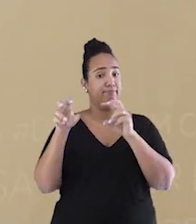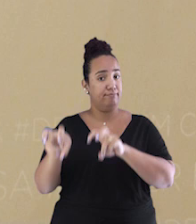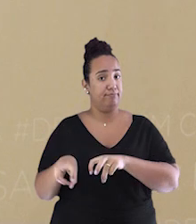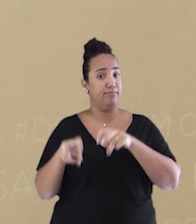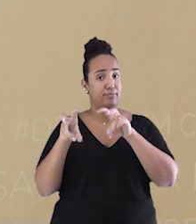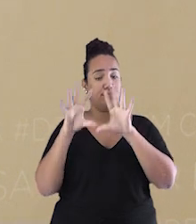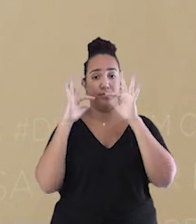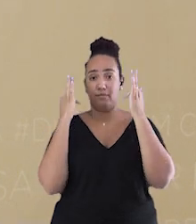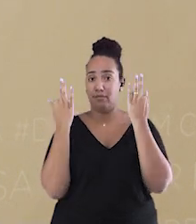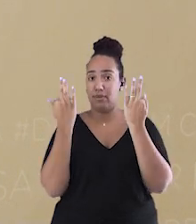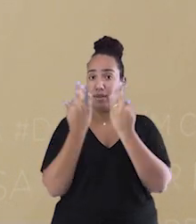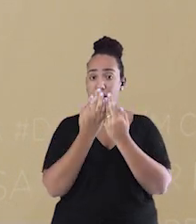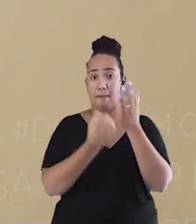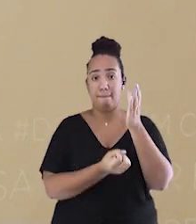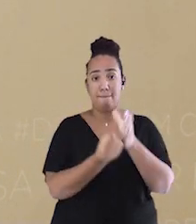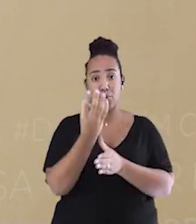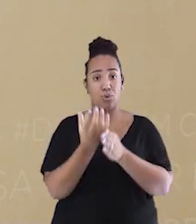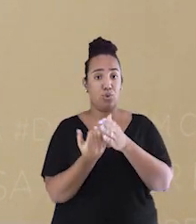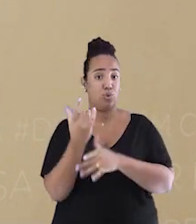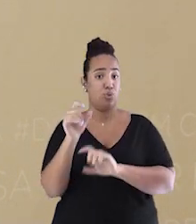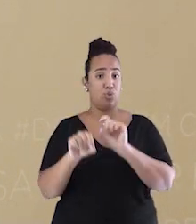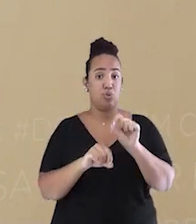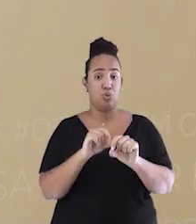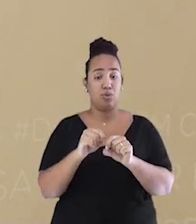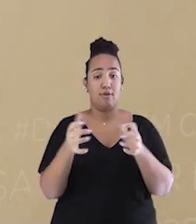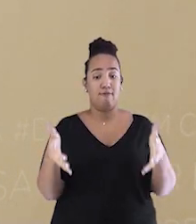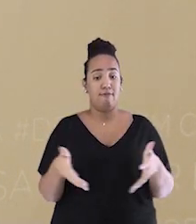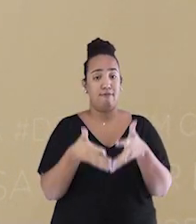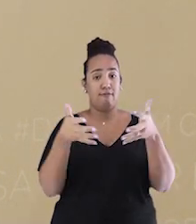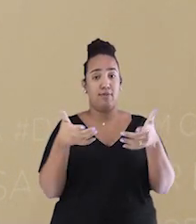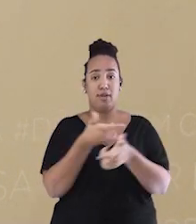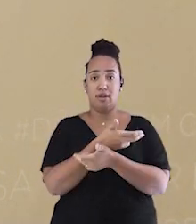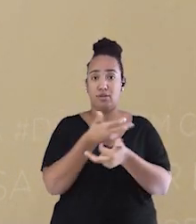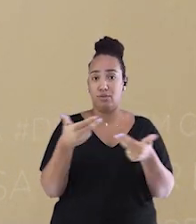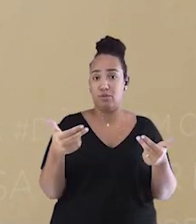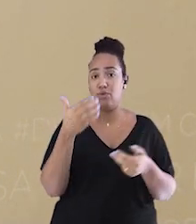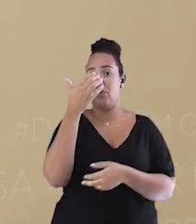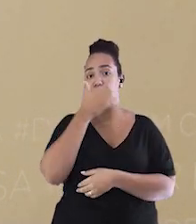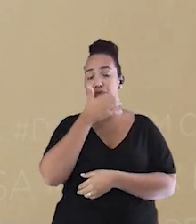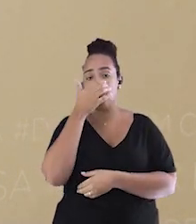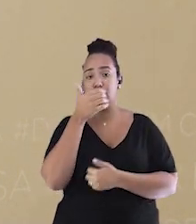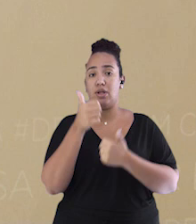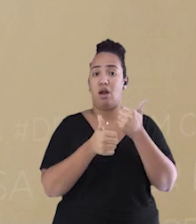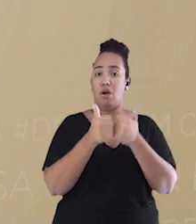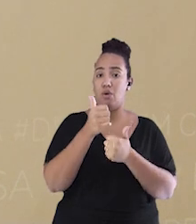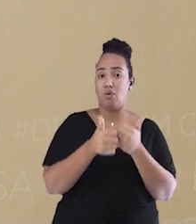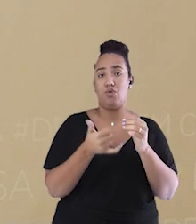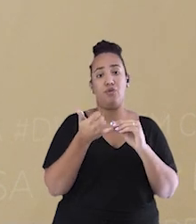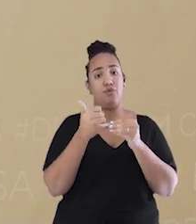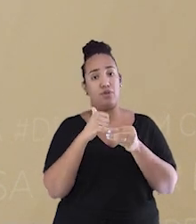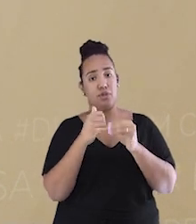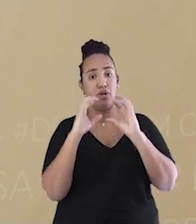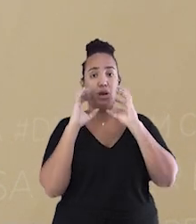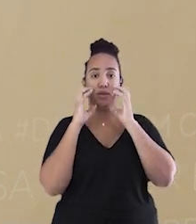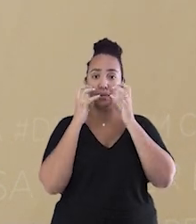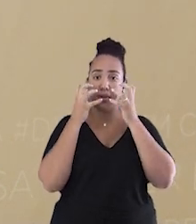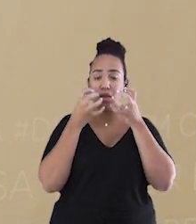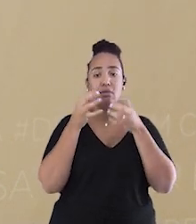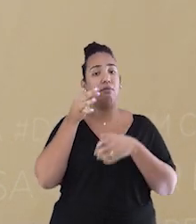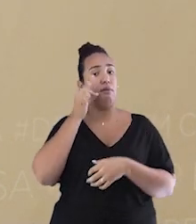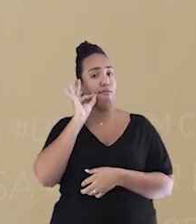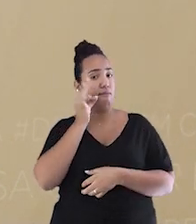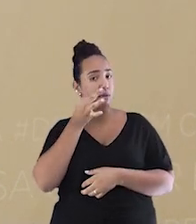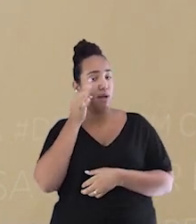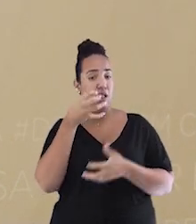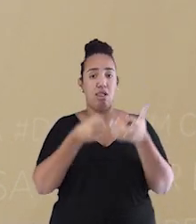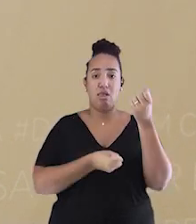a agricultura familiar que produz as verduras, legumes e frutas, o arroz e o feijão,